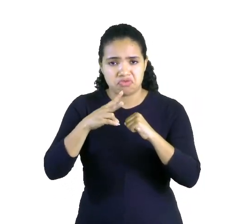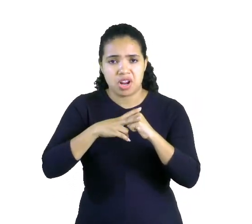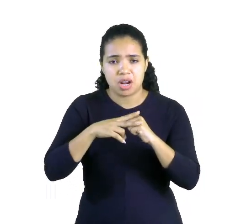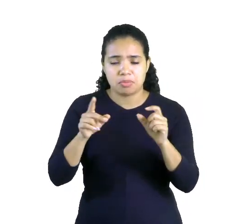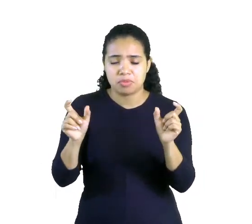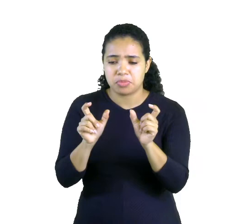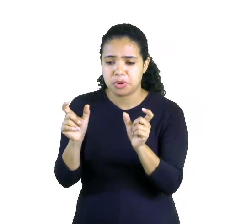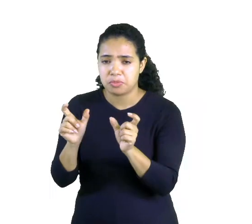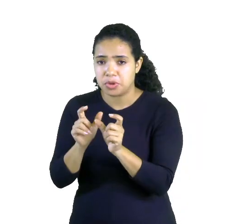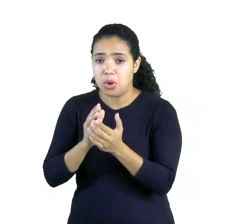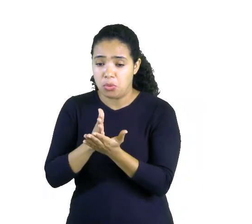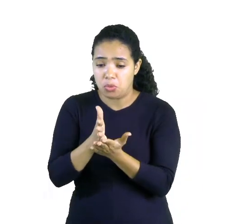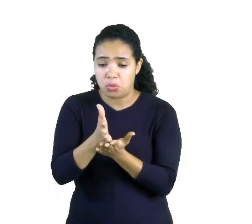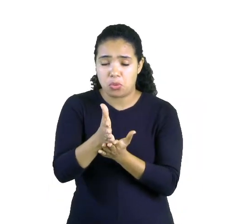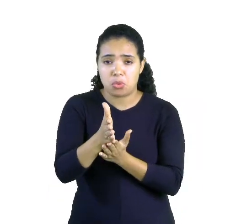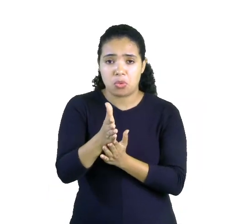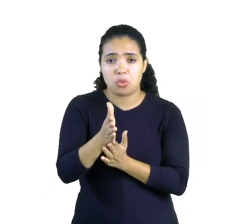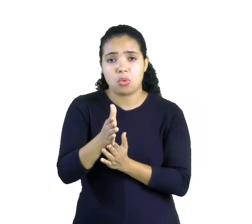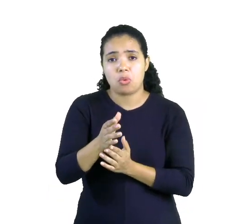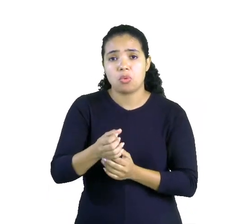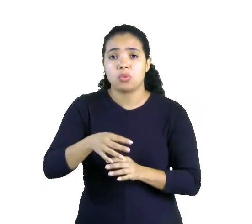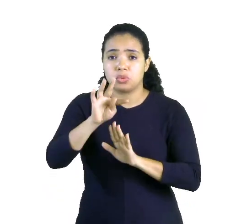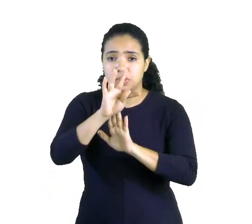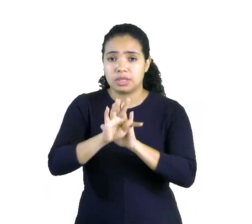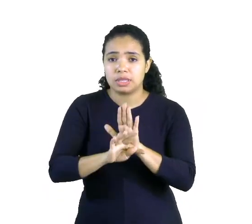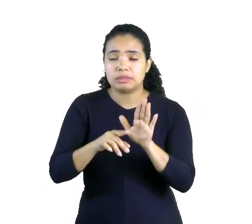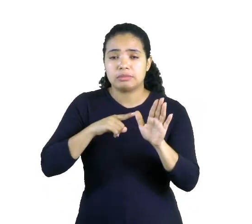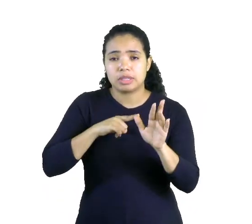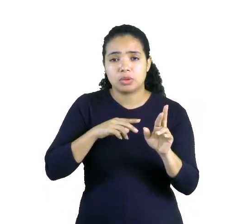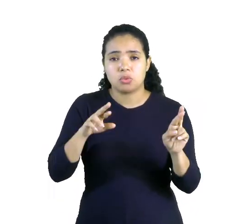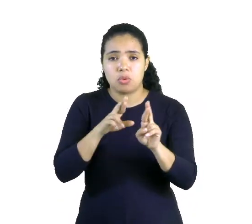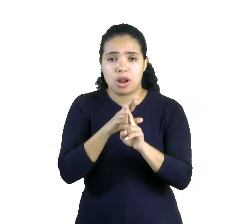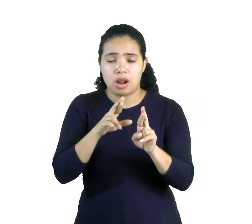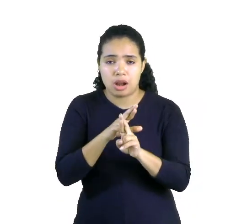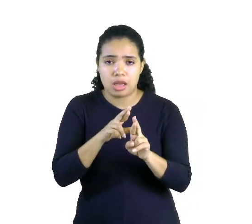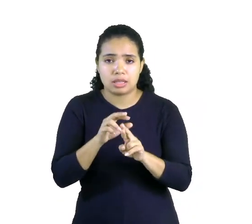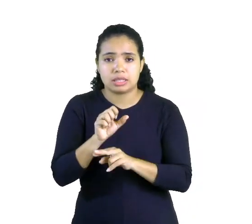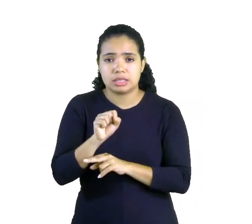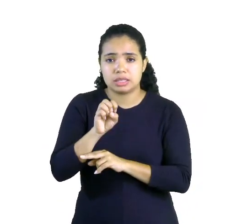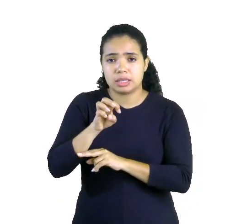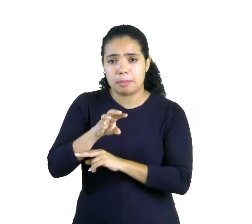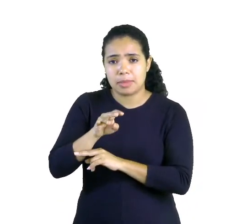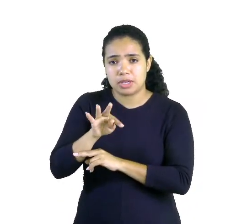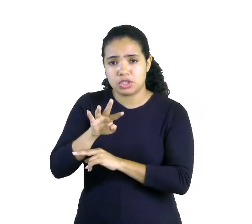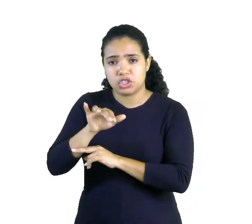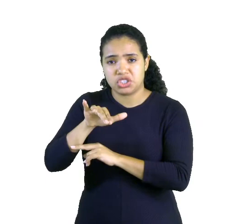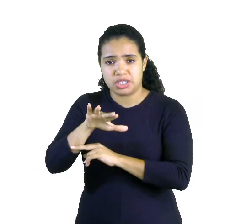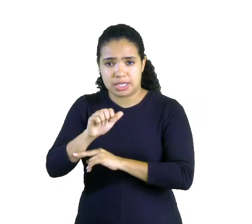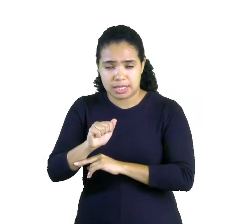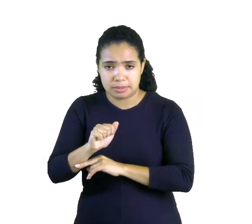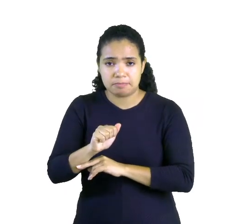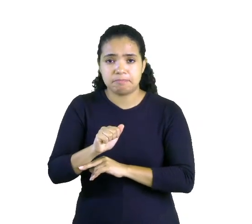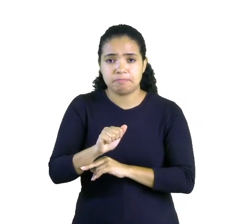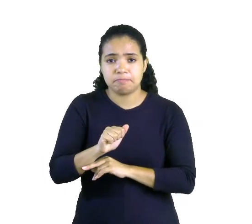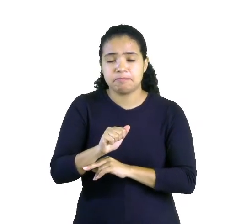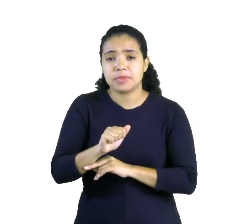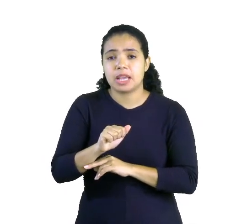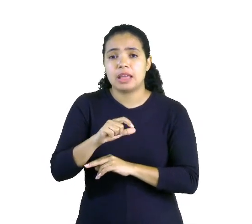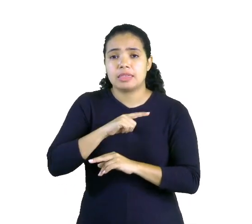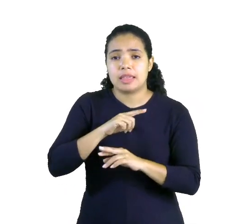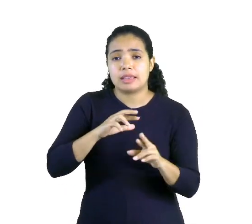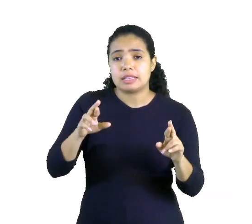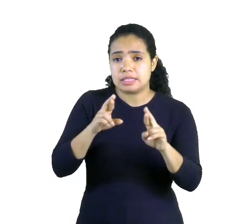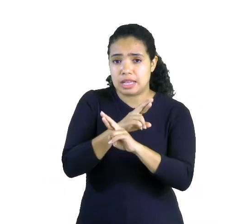direção argumentativa ao texto e estabelece uma relação semântica entre as orações. Vejam a fala do